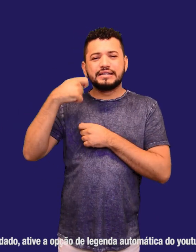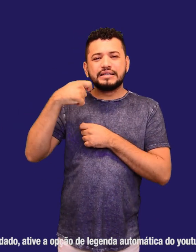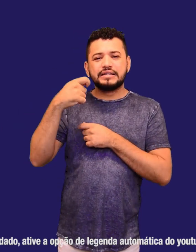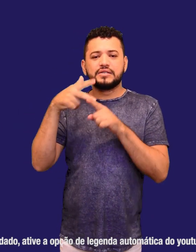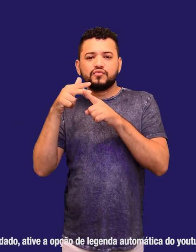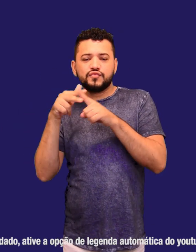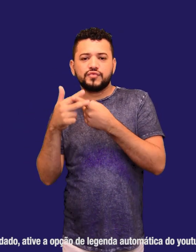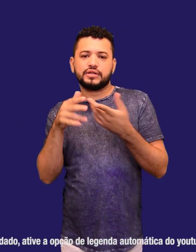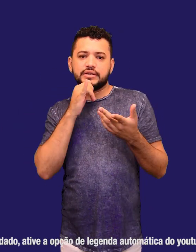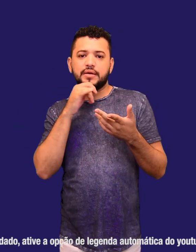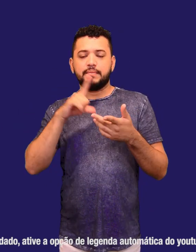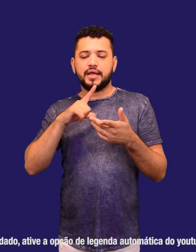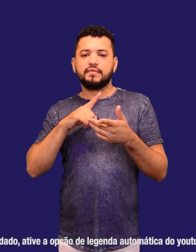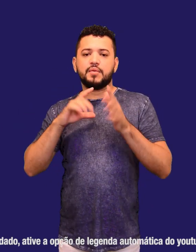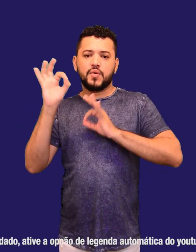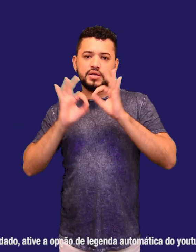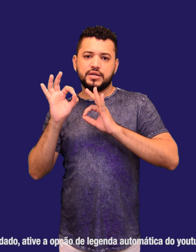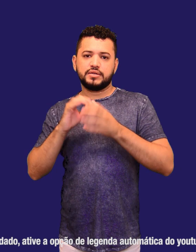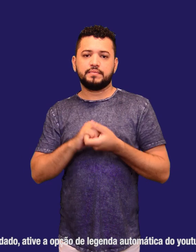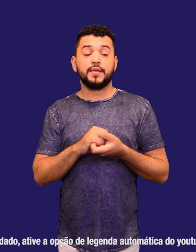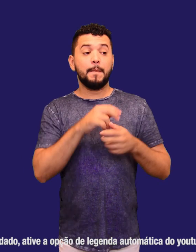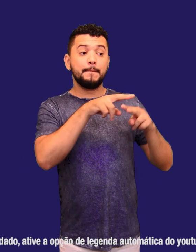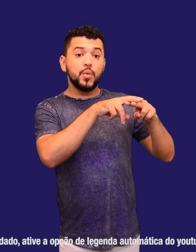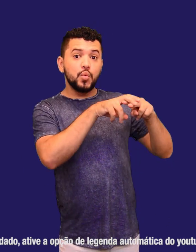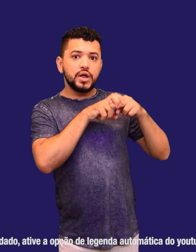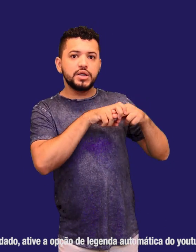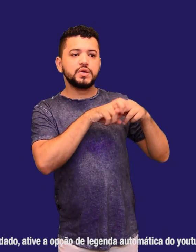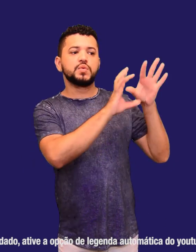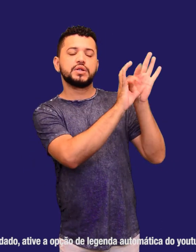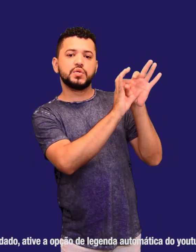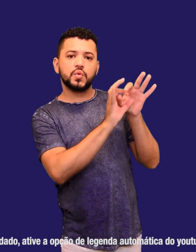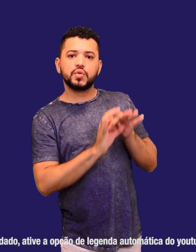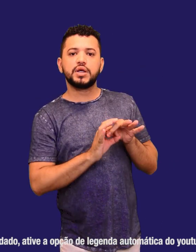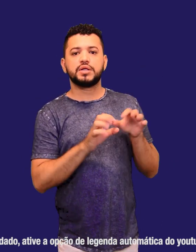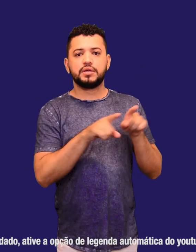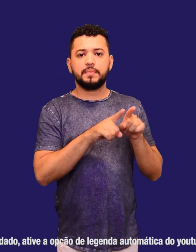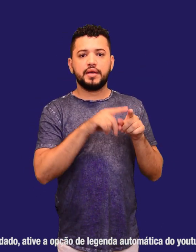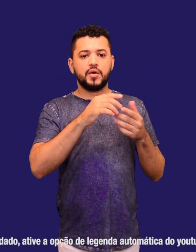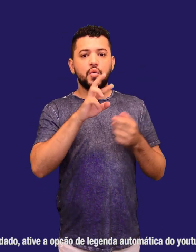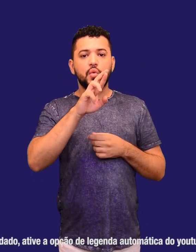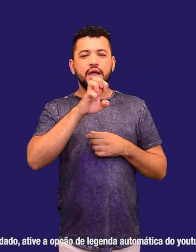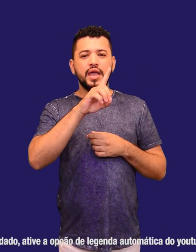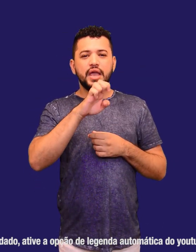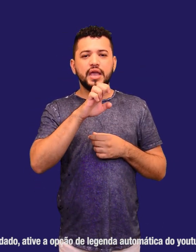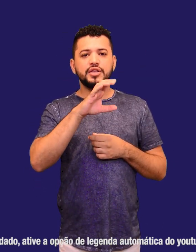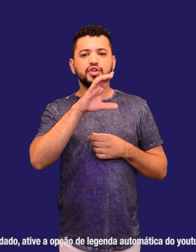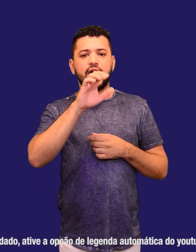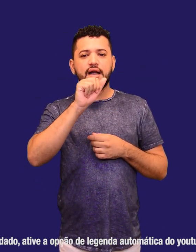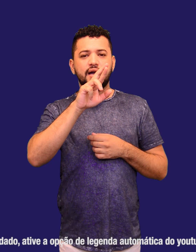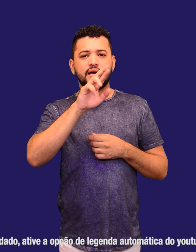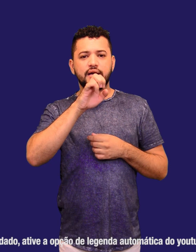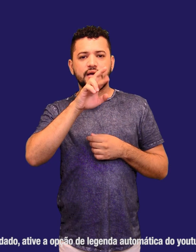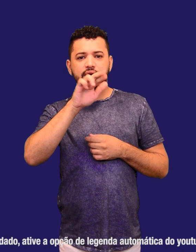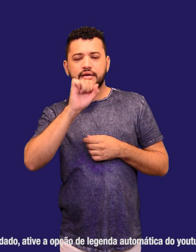posicionamento. Daniele, justamente por isso, né, esse contexto aí que a Núbia citou, o Rede de Carreiras passou por uma reformulação, né? Agora com